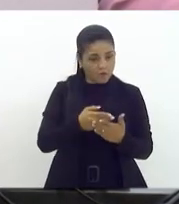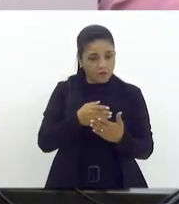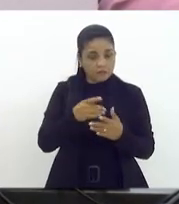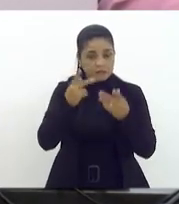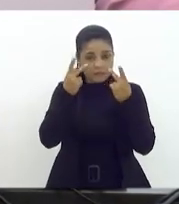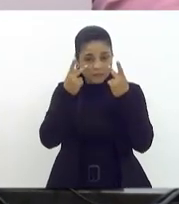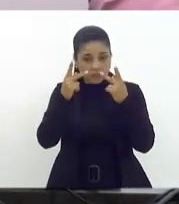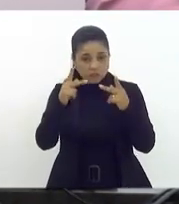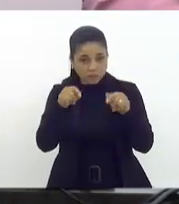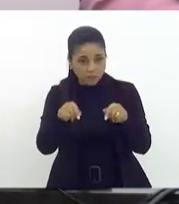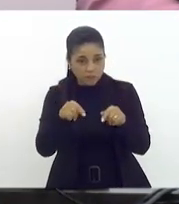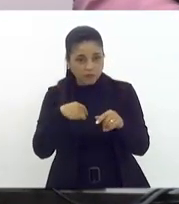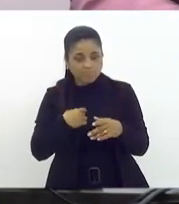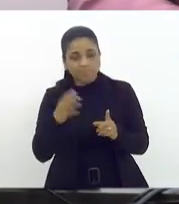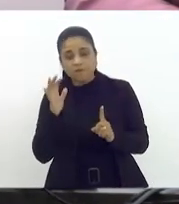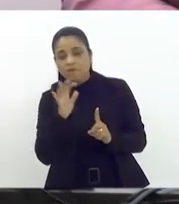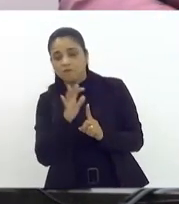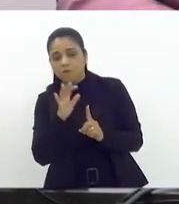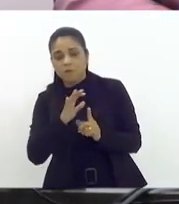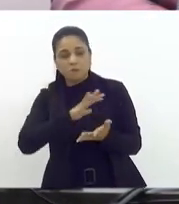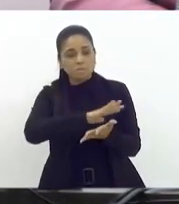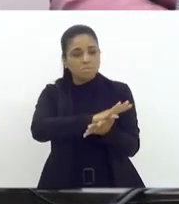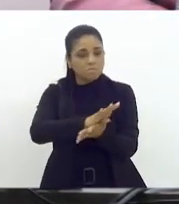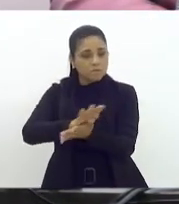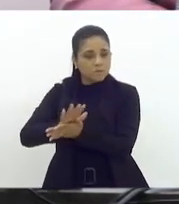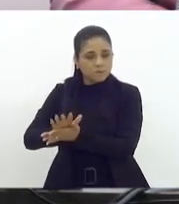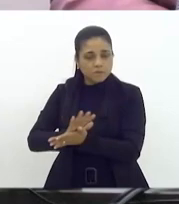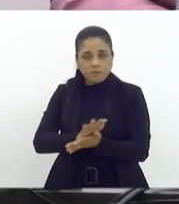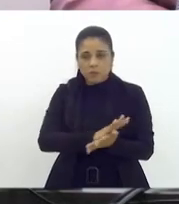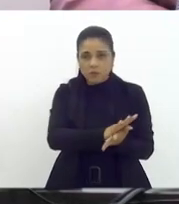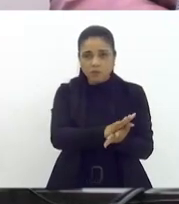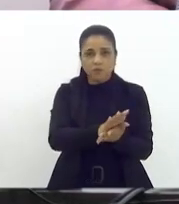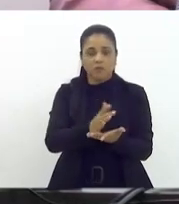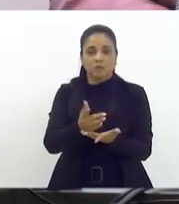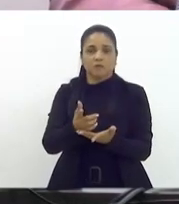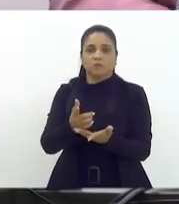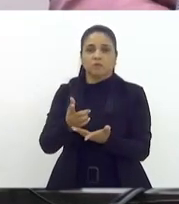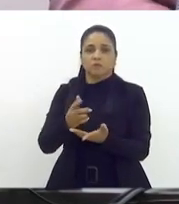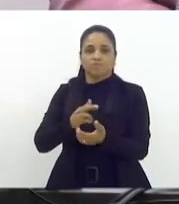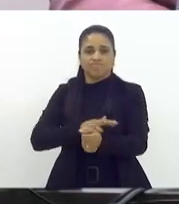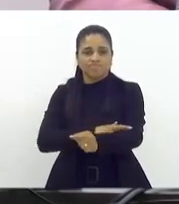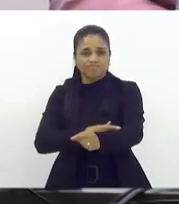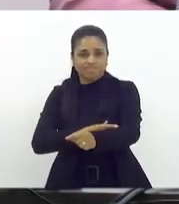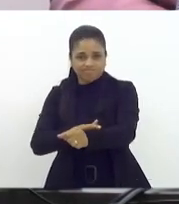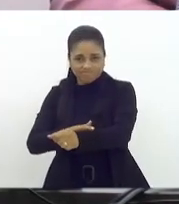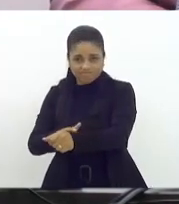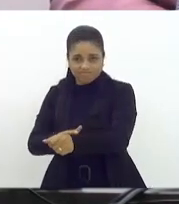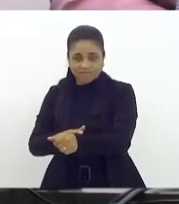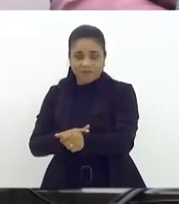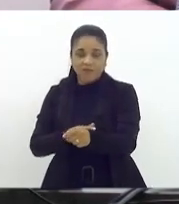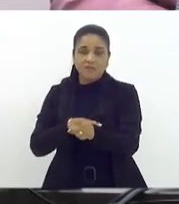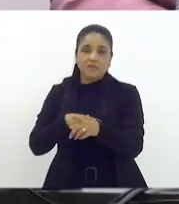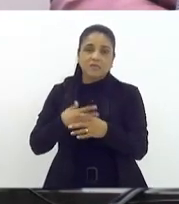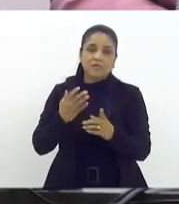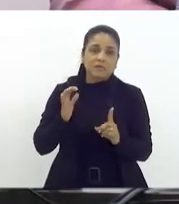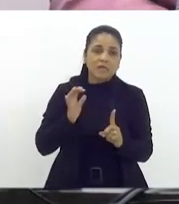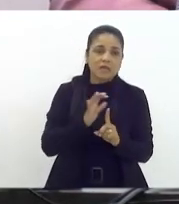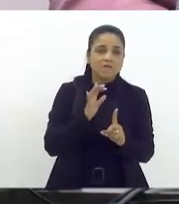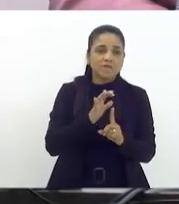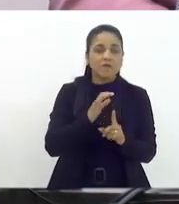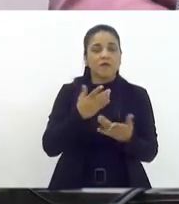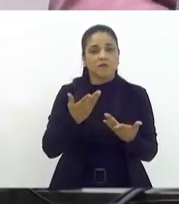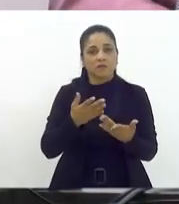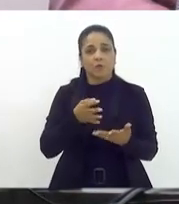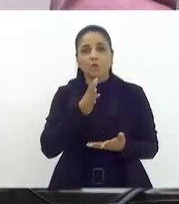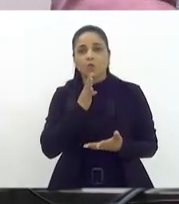pode ser influenciada por preconceitos inconscientes estereótipos raciais e como isso afeta a pressão do conhecimento embora a senhora